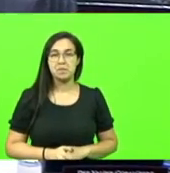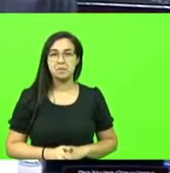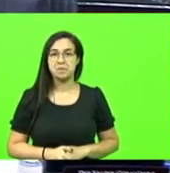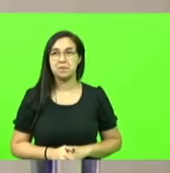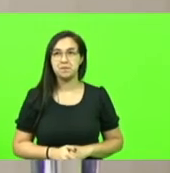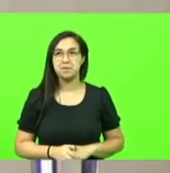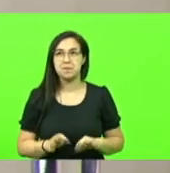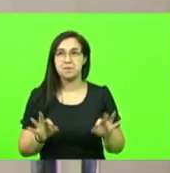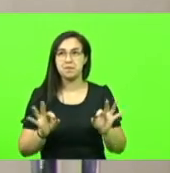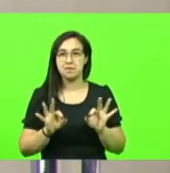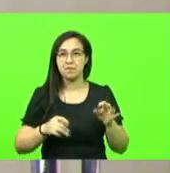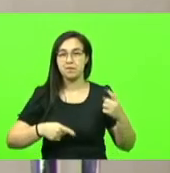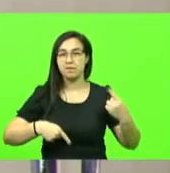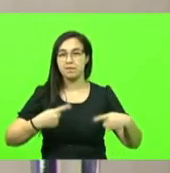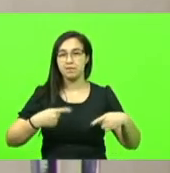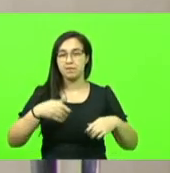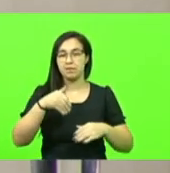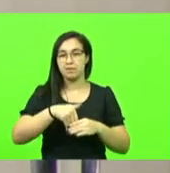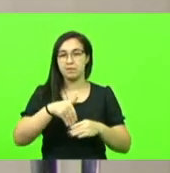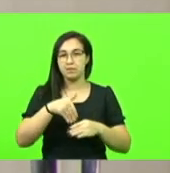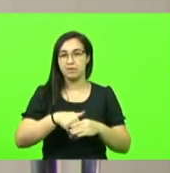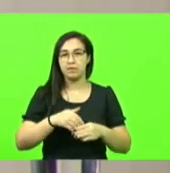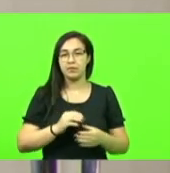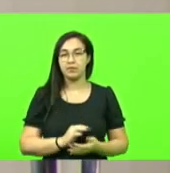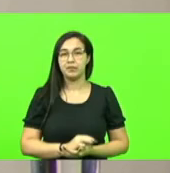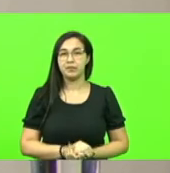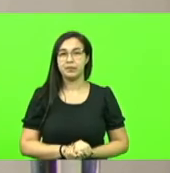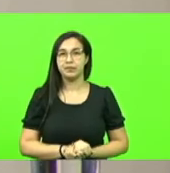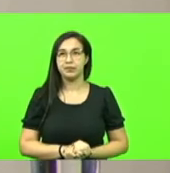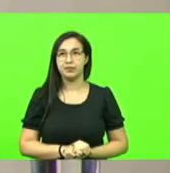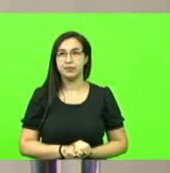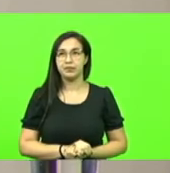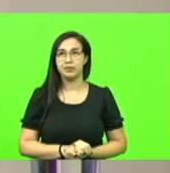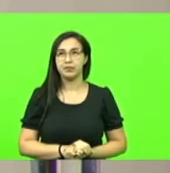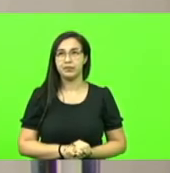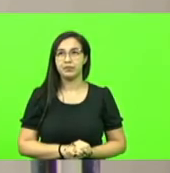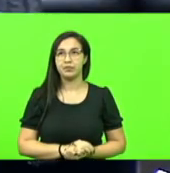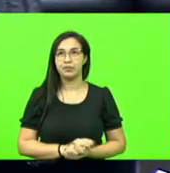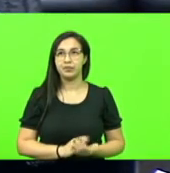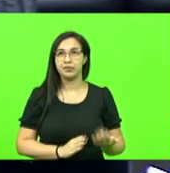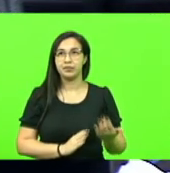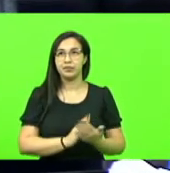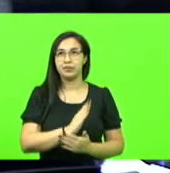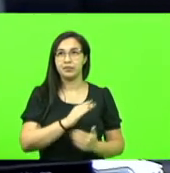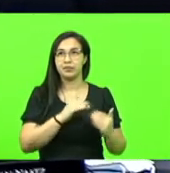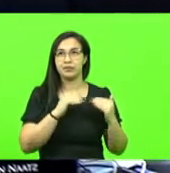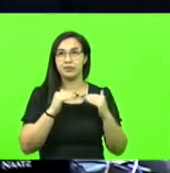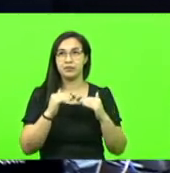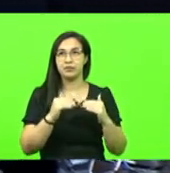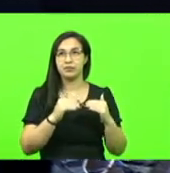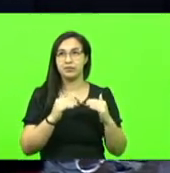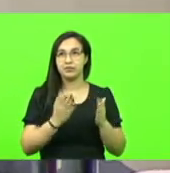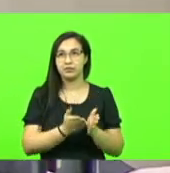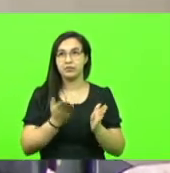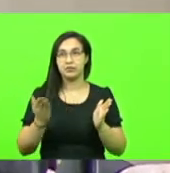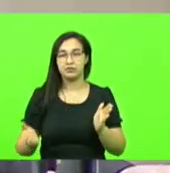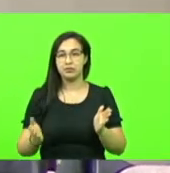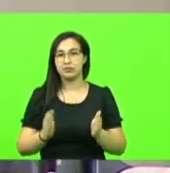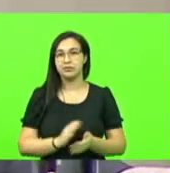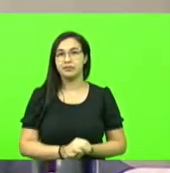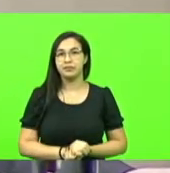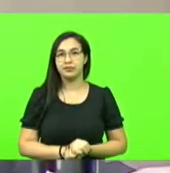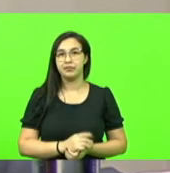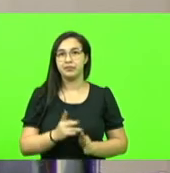Não havendo mais quem queira discutir, em votação. Deputados que aprovam, permaneçam como se encontram. Aprovado por maioria. Esta